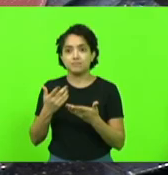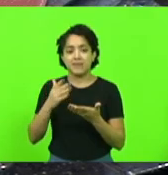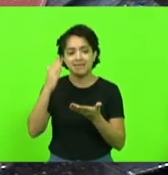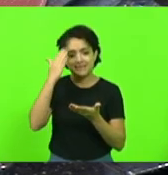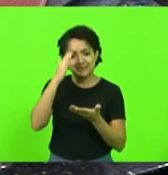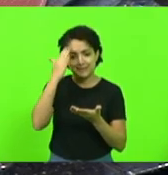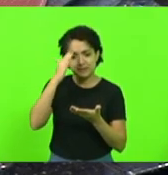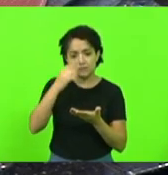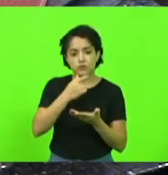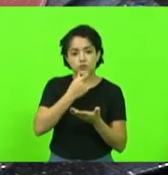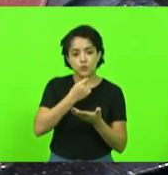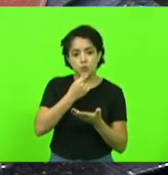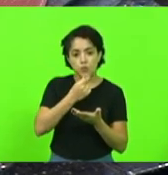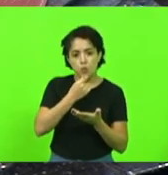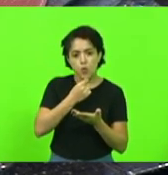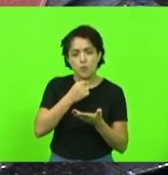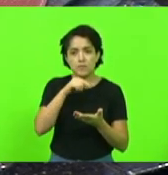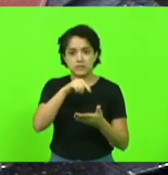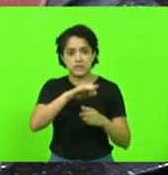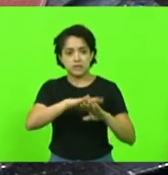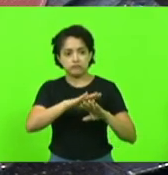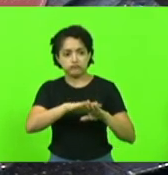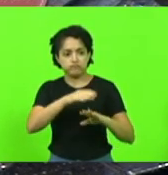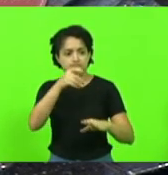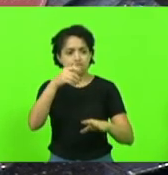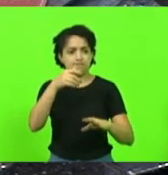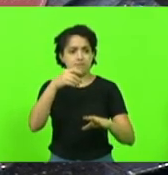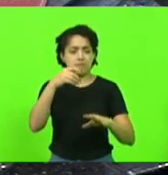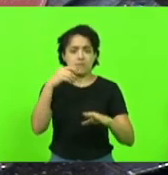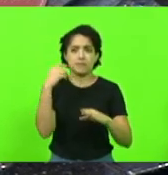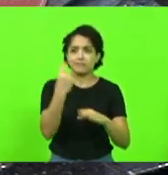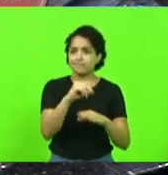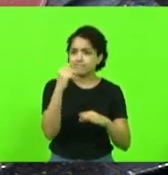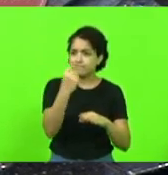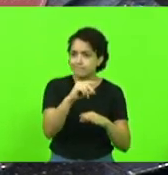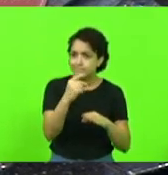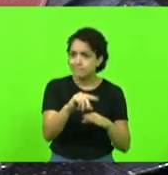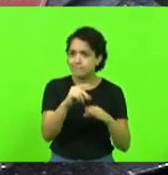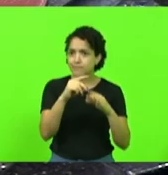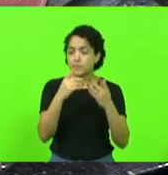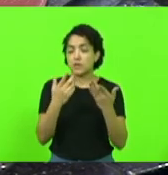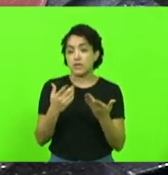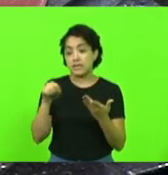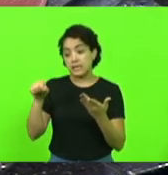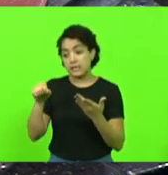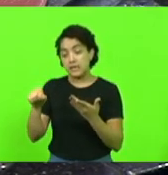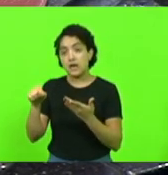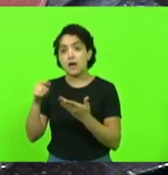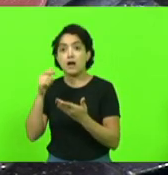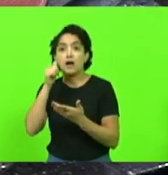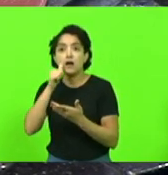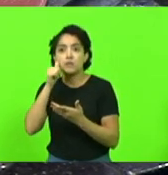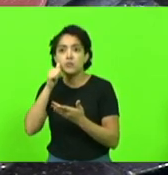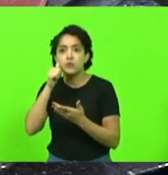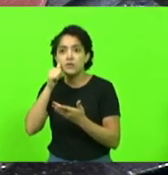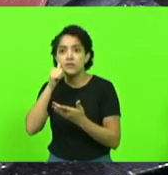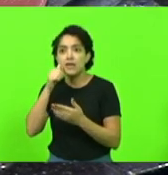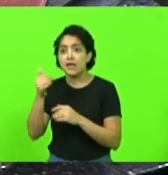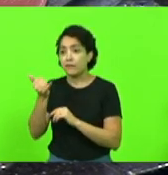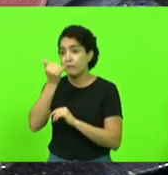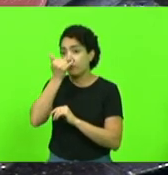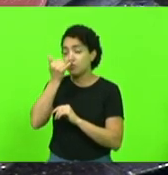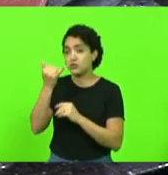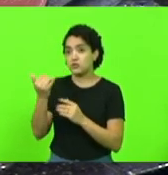os homens são sempre agressores e as mulheres sempre vítimas. Eu li aos senhores um dado matemático, diz que